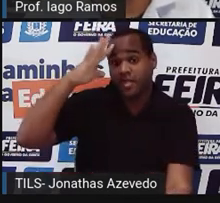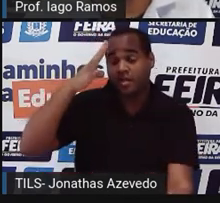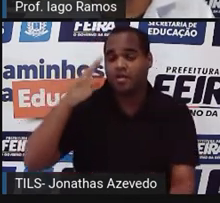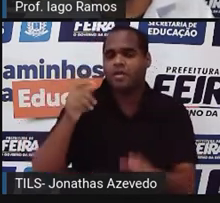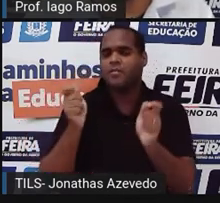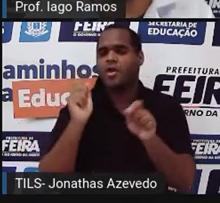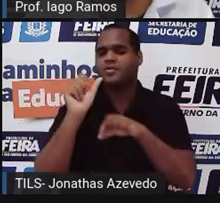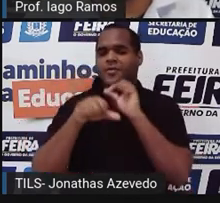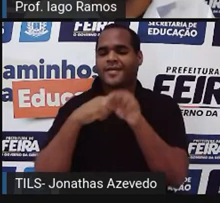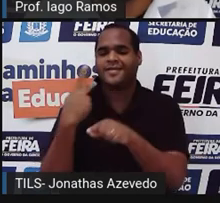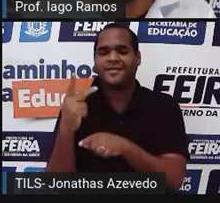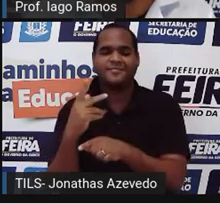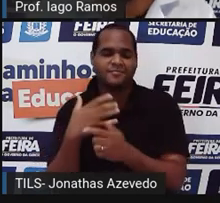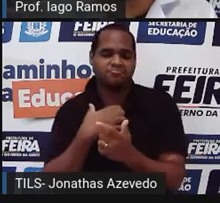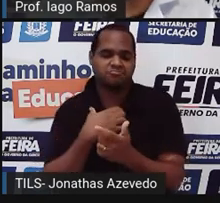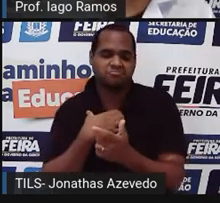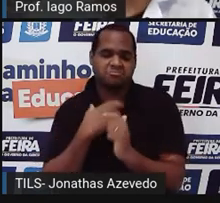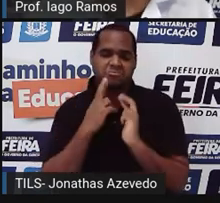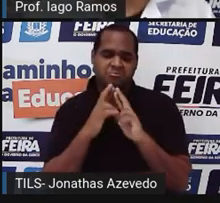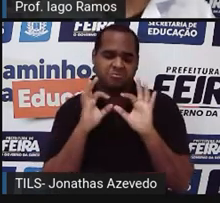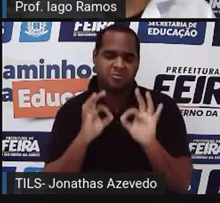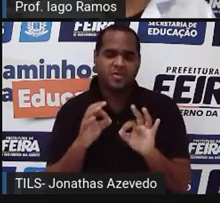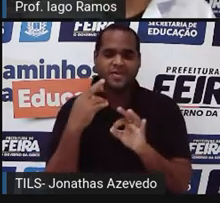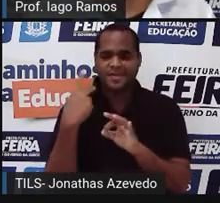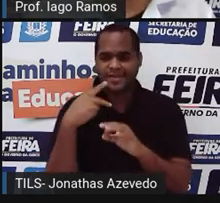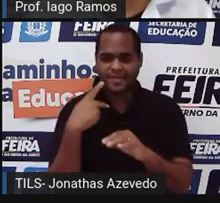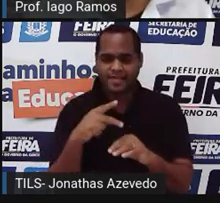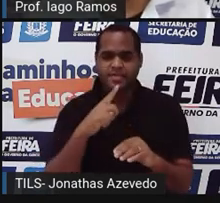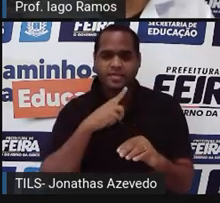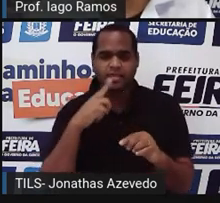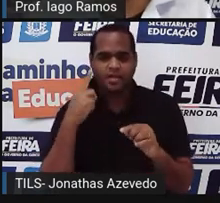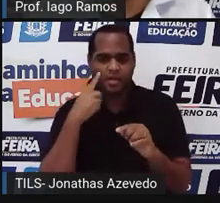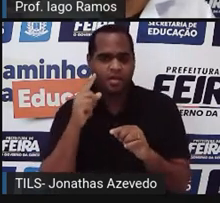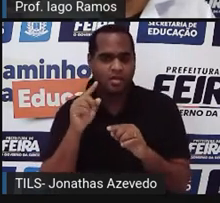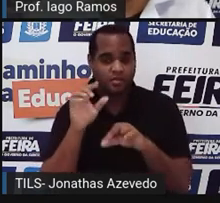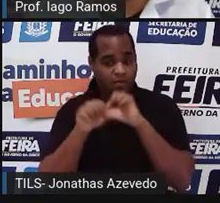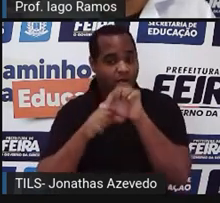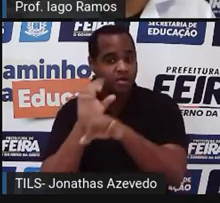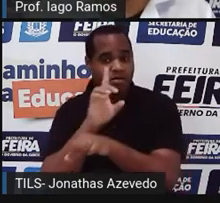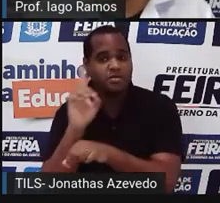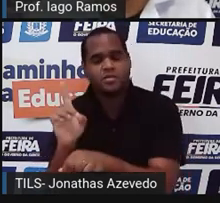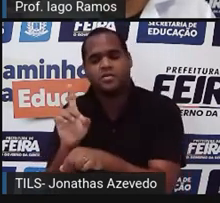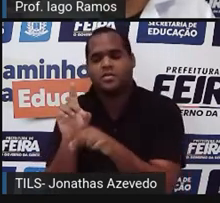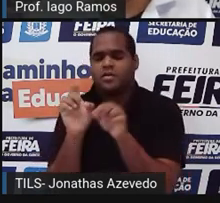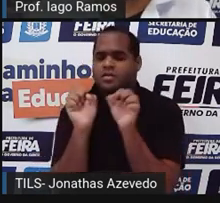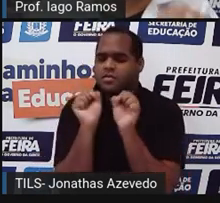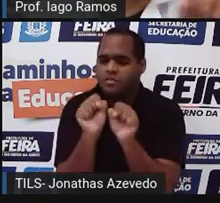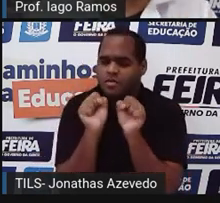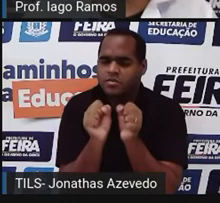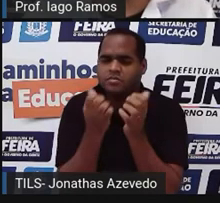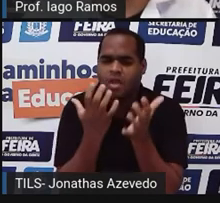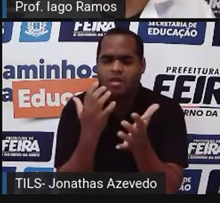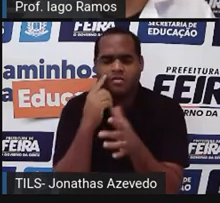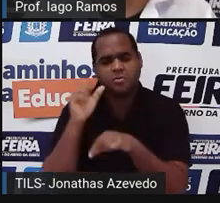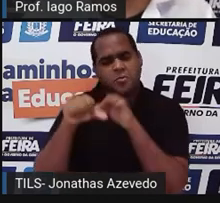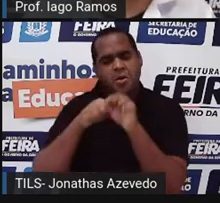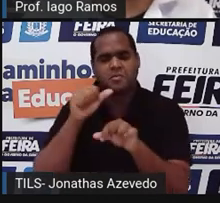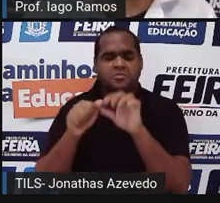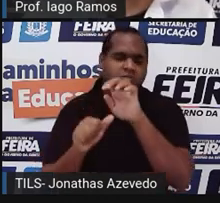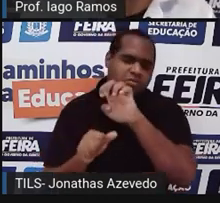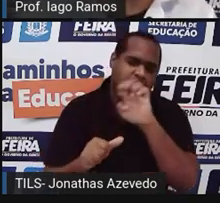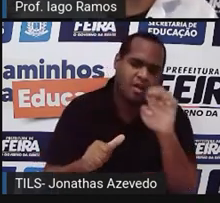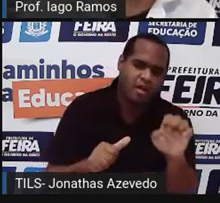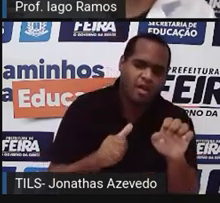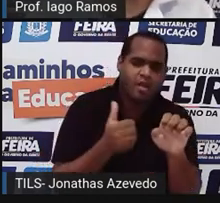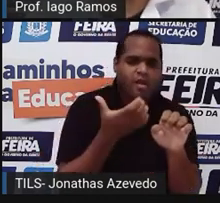em mudar o sentido. Se a seta estava apontando para a direita, tá? Eu posso querer mudar ela para a esquerda, eu posso